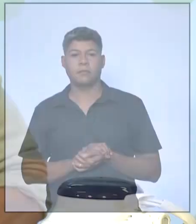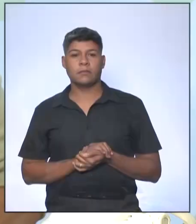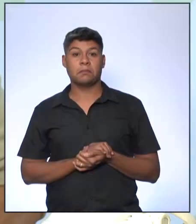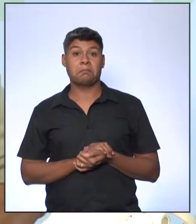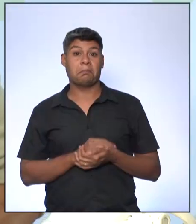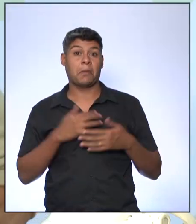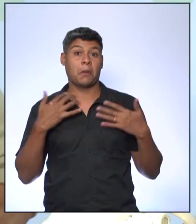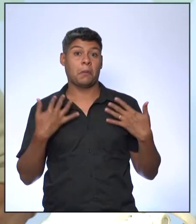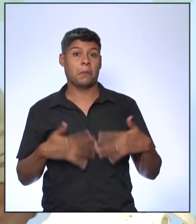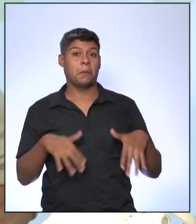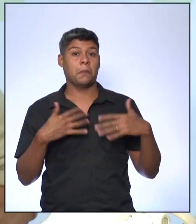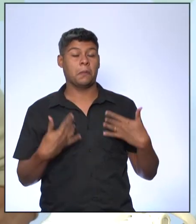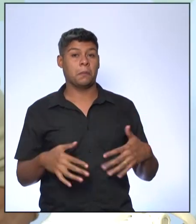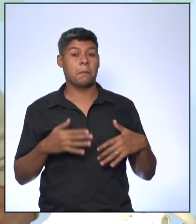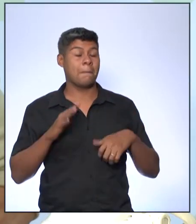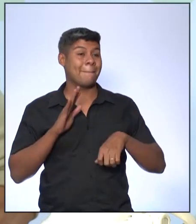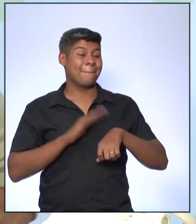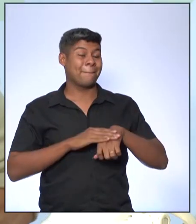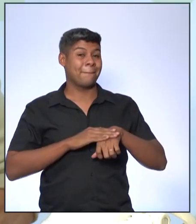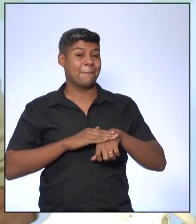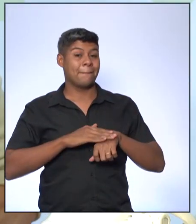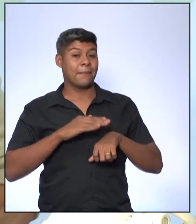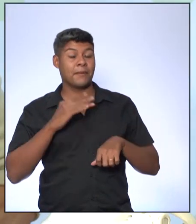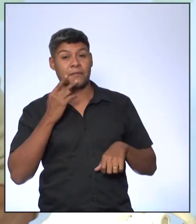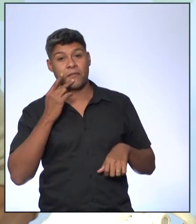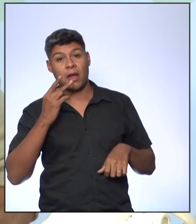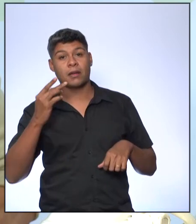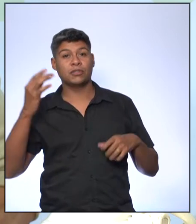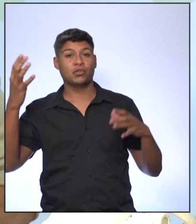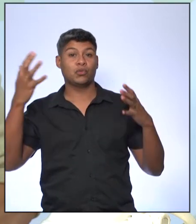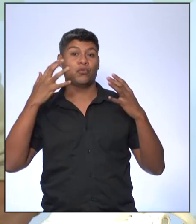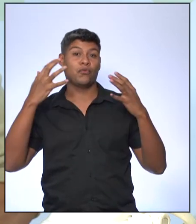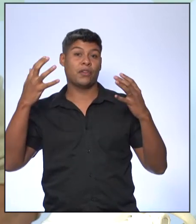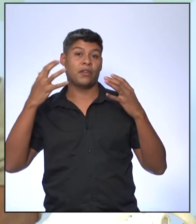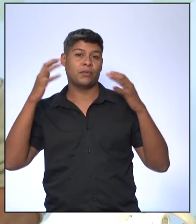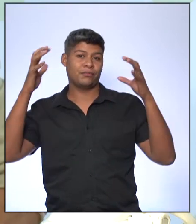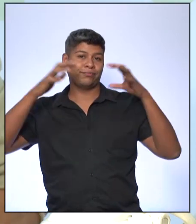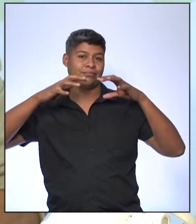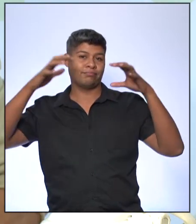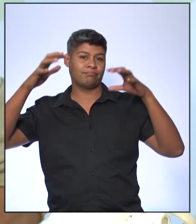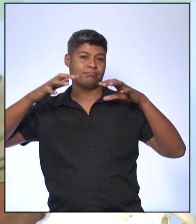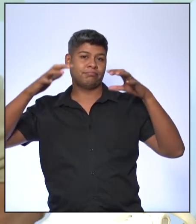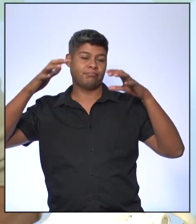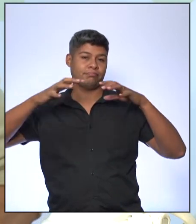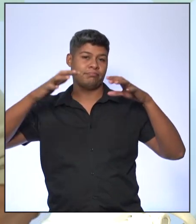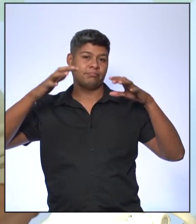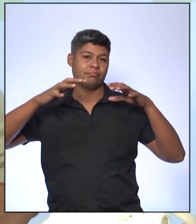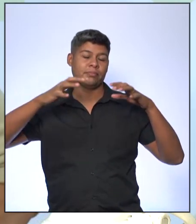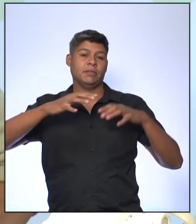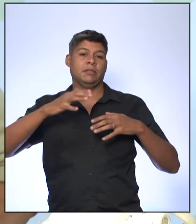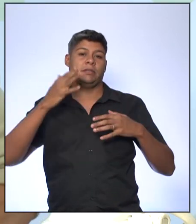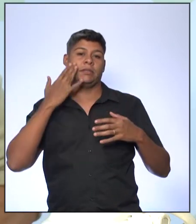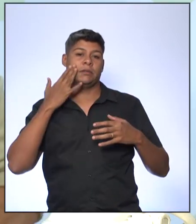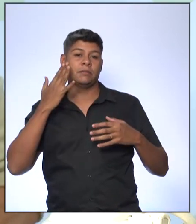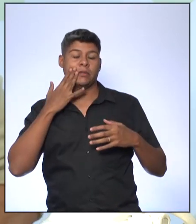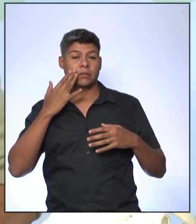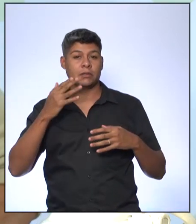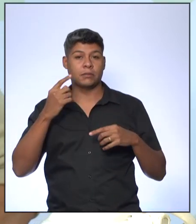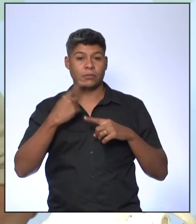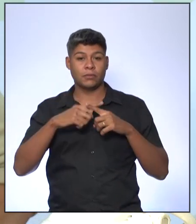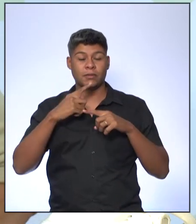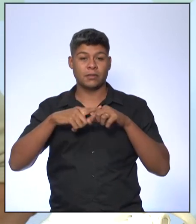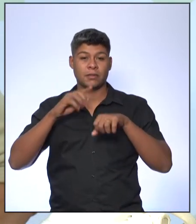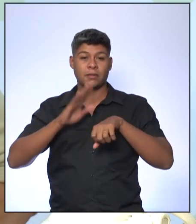Olha, ó, a maioria está afirmando que é o chuveiro, né? Praticamente unanimidade aqui, porque consome